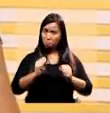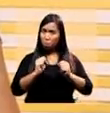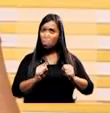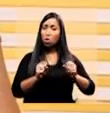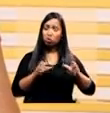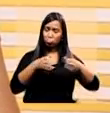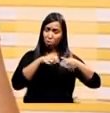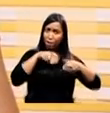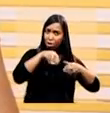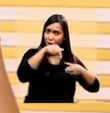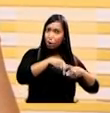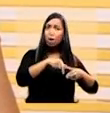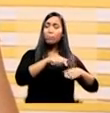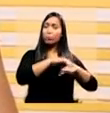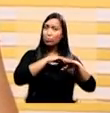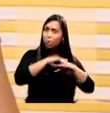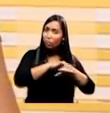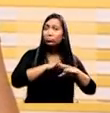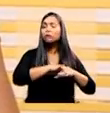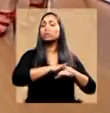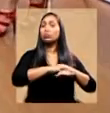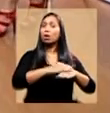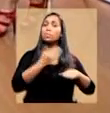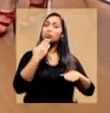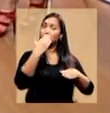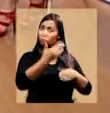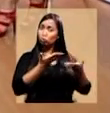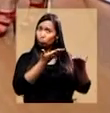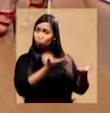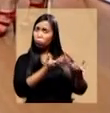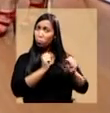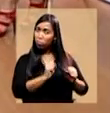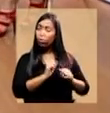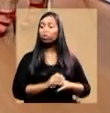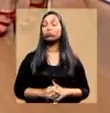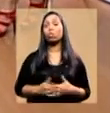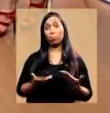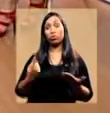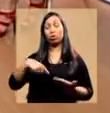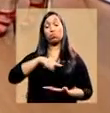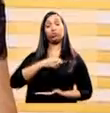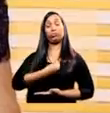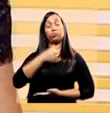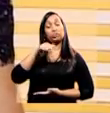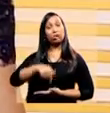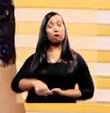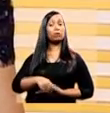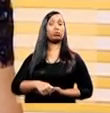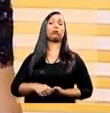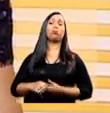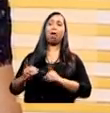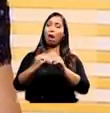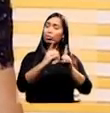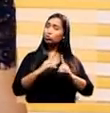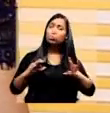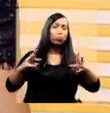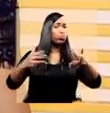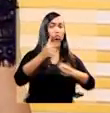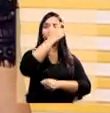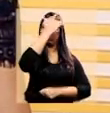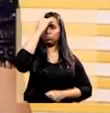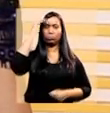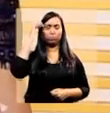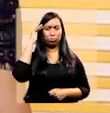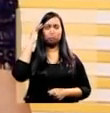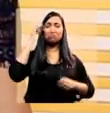pode procurar a bancada feminina aqui da Câmara para trazer essa demanda? Como é que funciona? Nós estamos aqui atendendo todo o público,